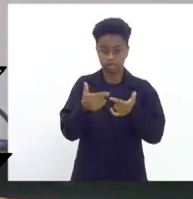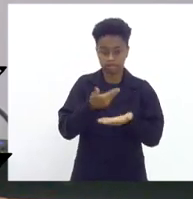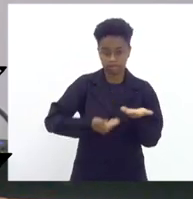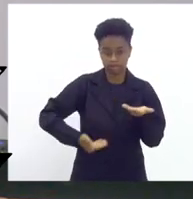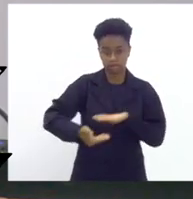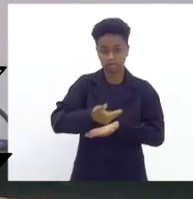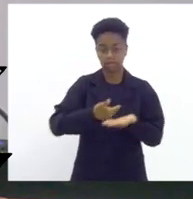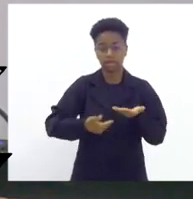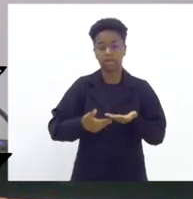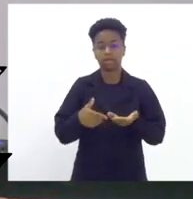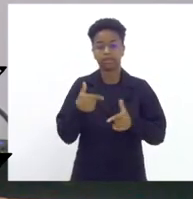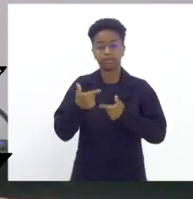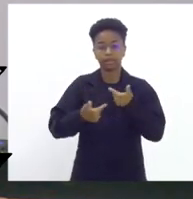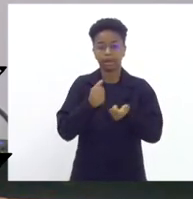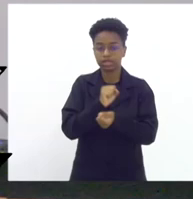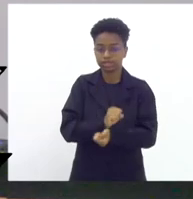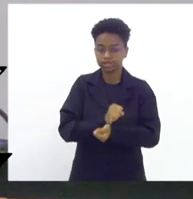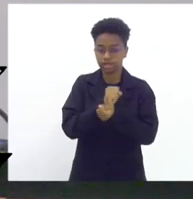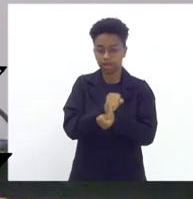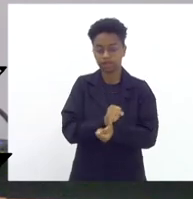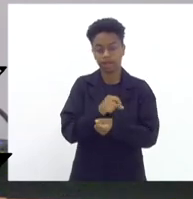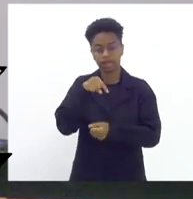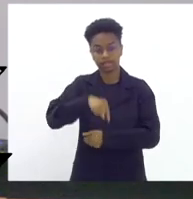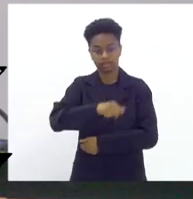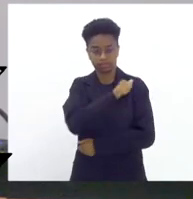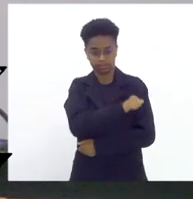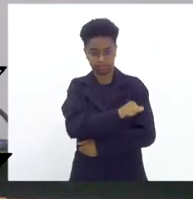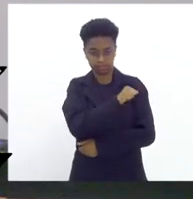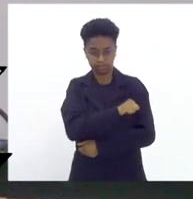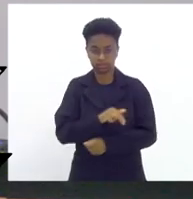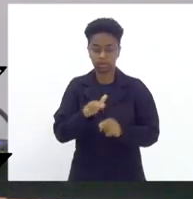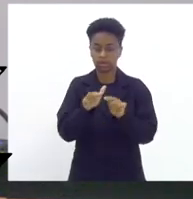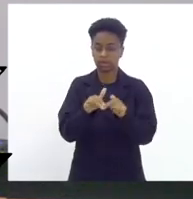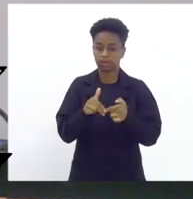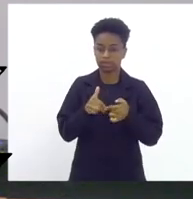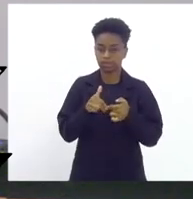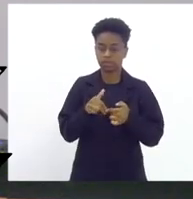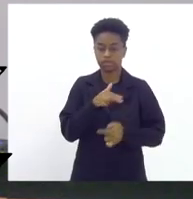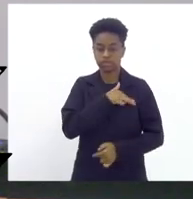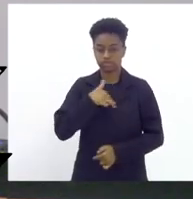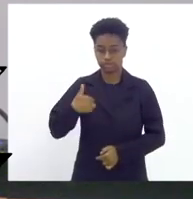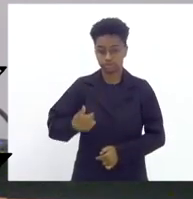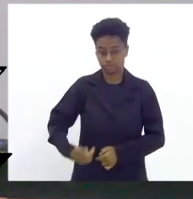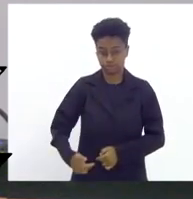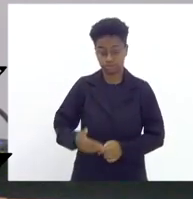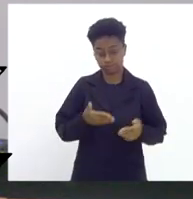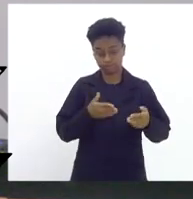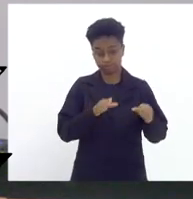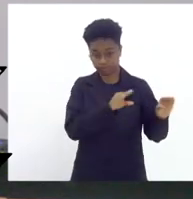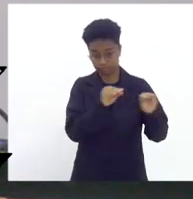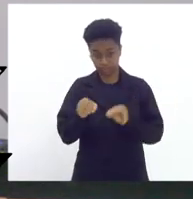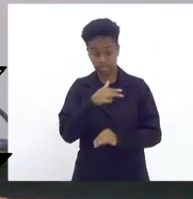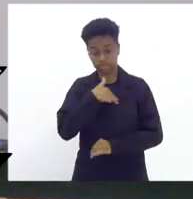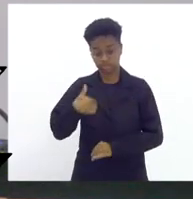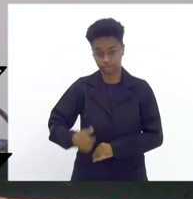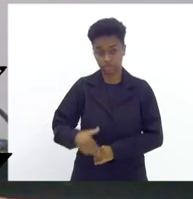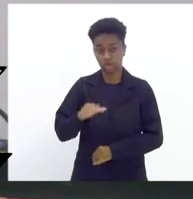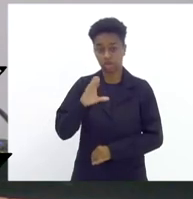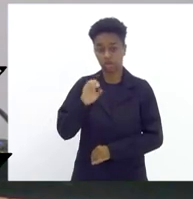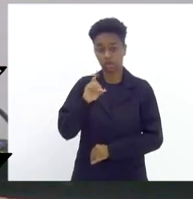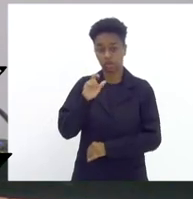escravo precário no estado do Rio de Janeiro provenientes da China Colômbia Haiti Paraguai